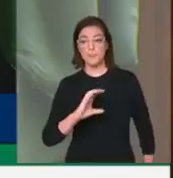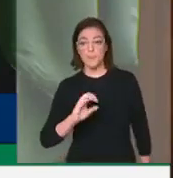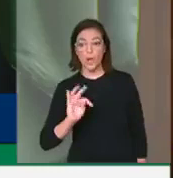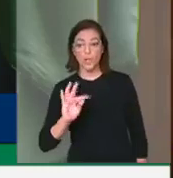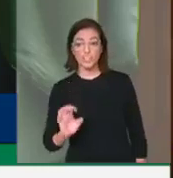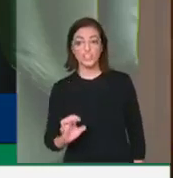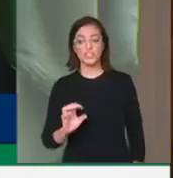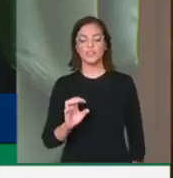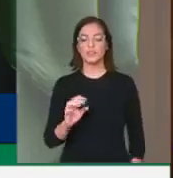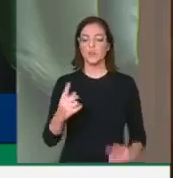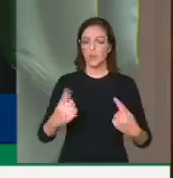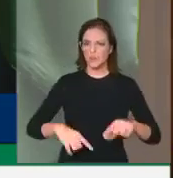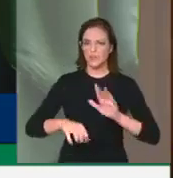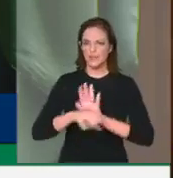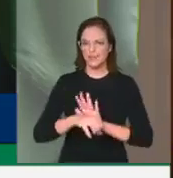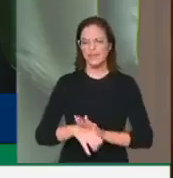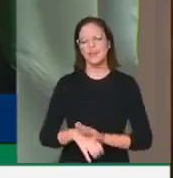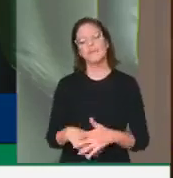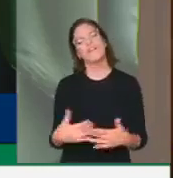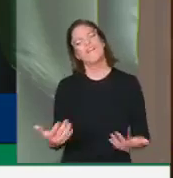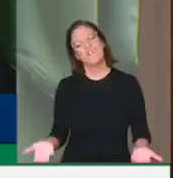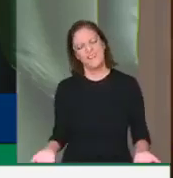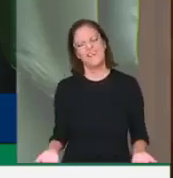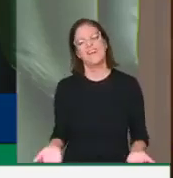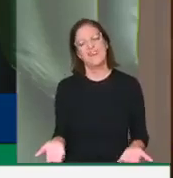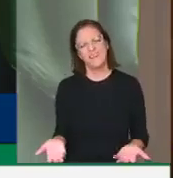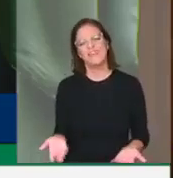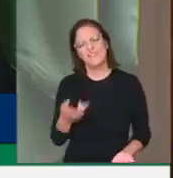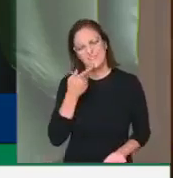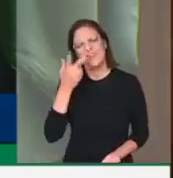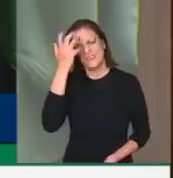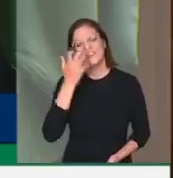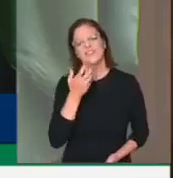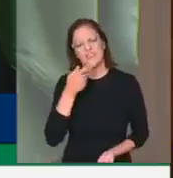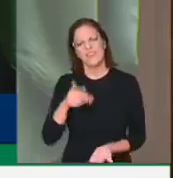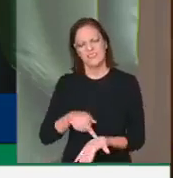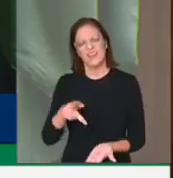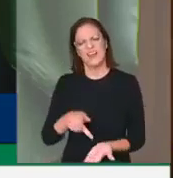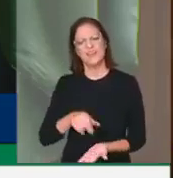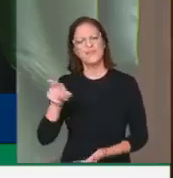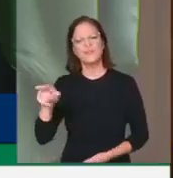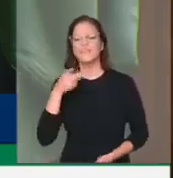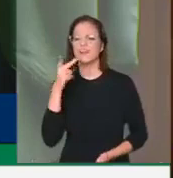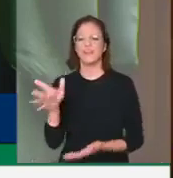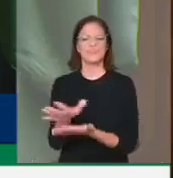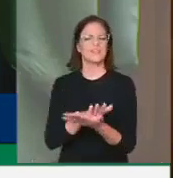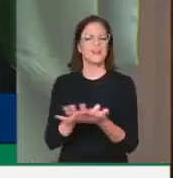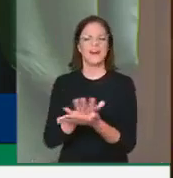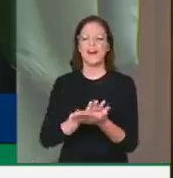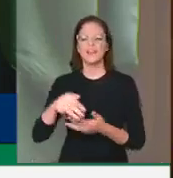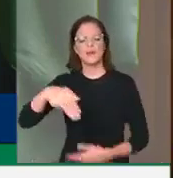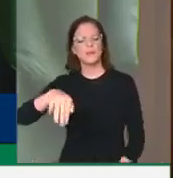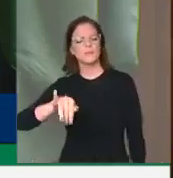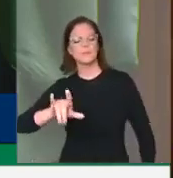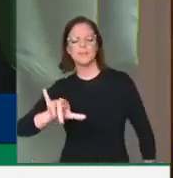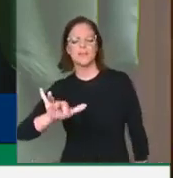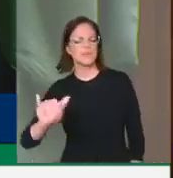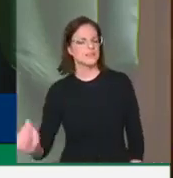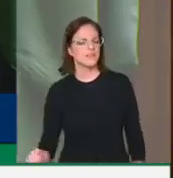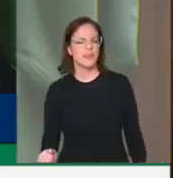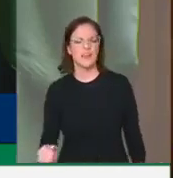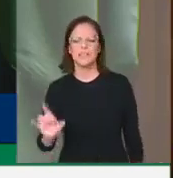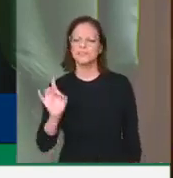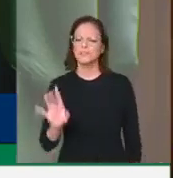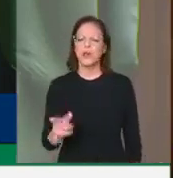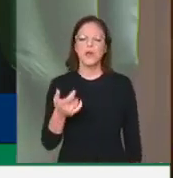realmente aconteceu, ministro Sérgio Moro. O senhor não tratou de milícia. O senhor tratava de milícia de forma precária e